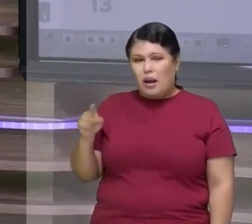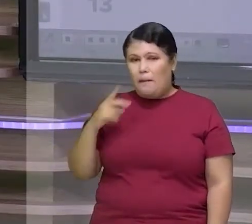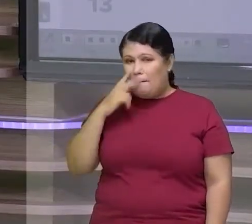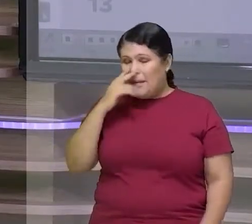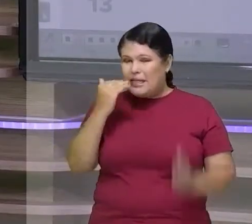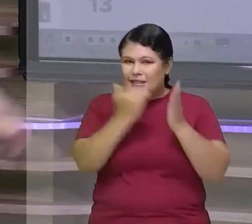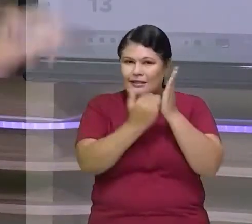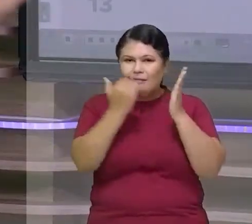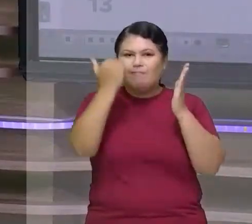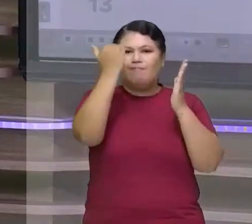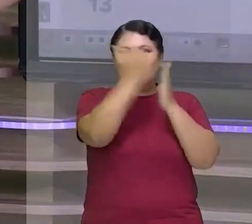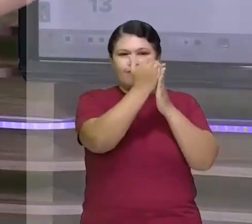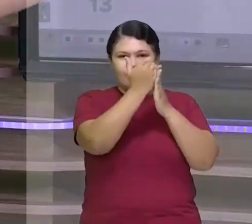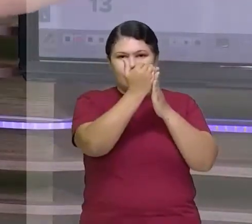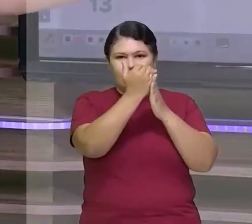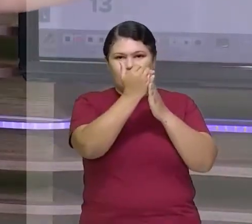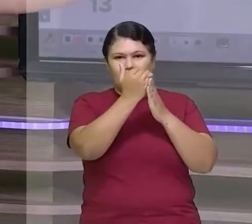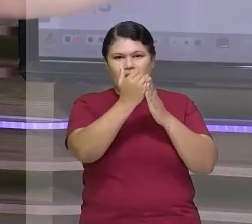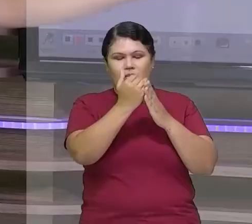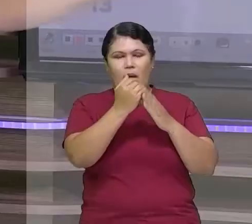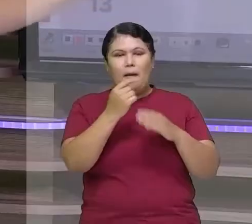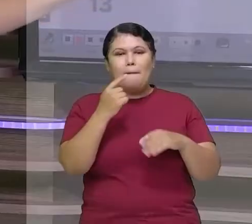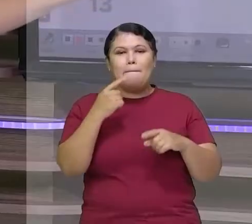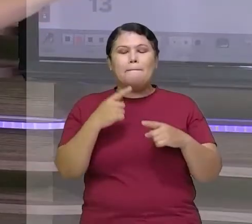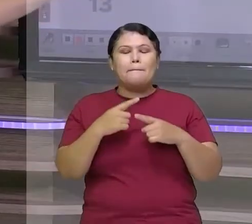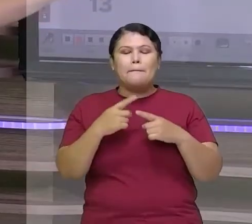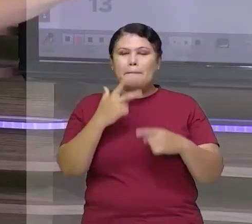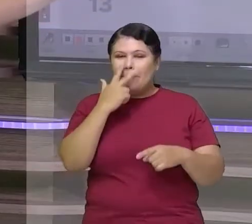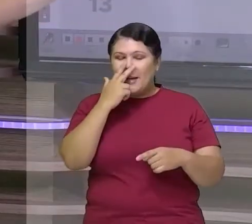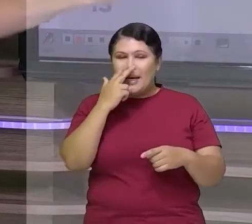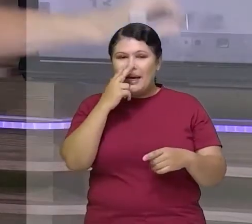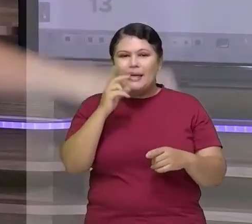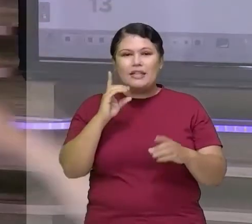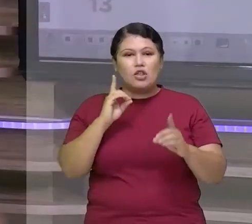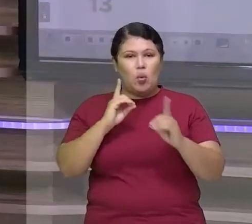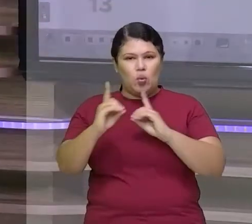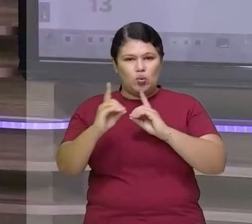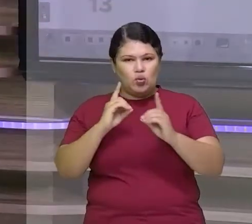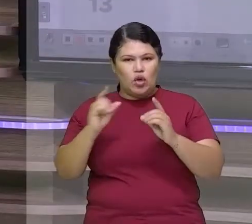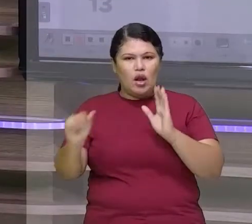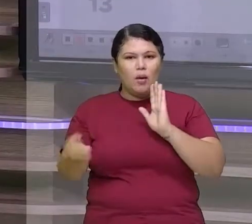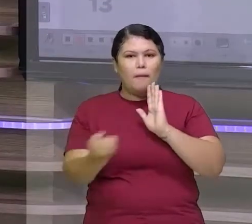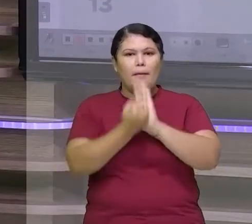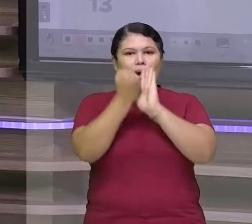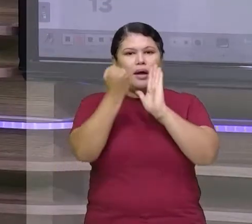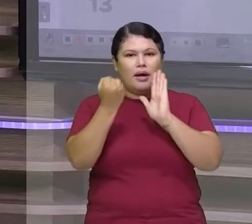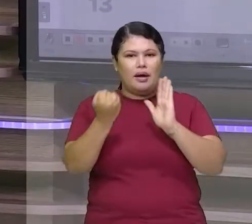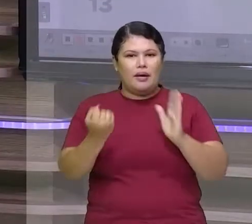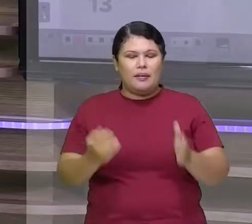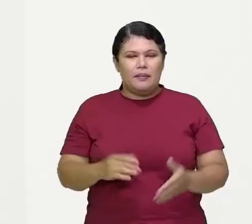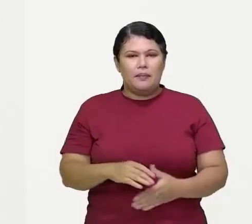do que está posto. Para marcar um diálogo em substituição ao travessão.